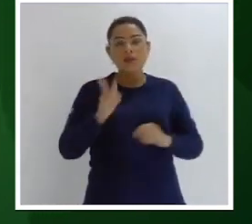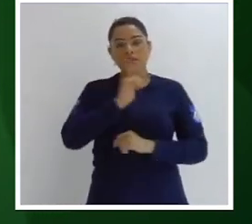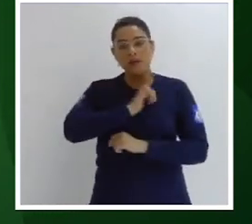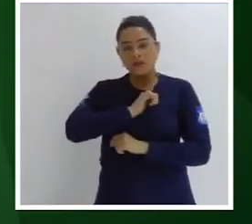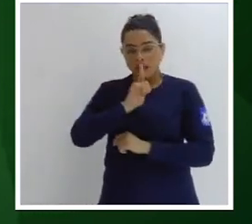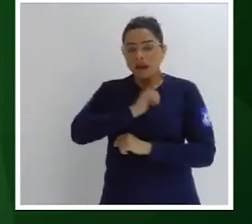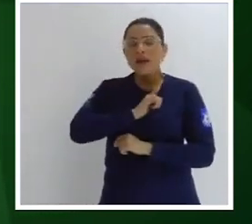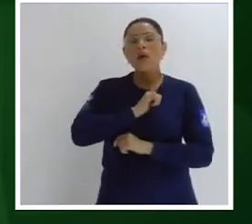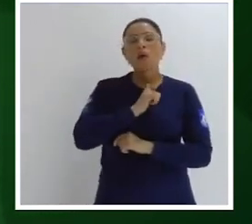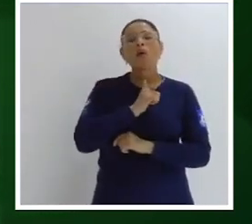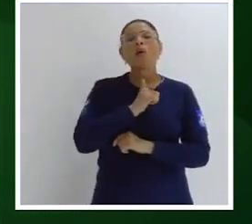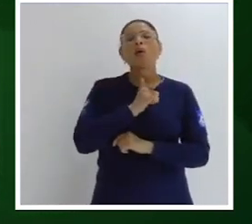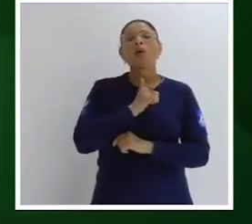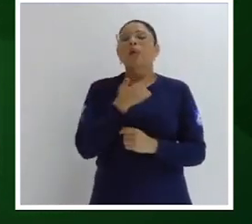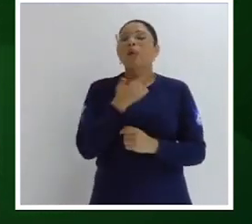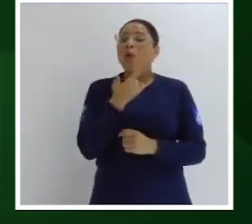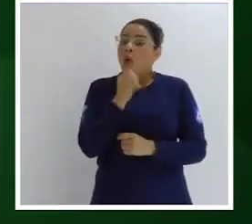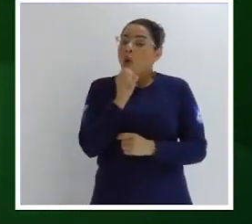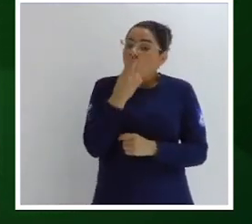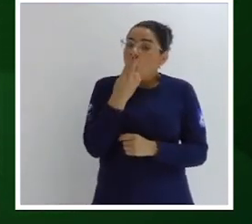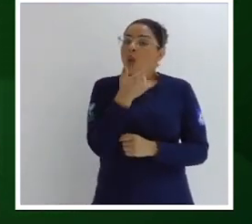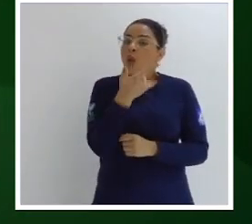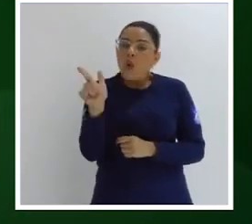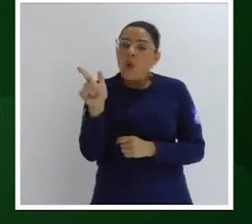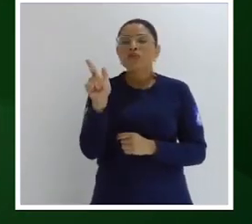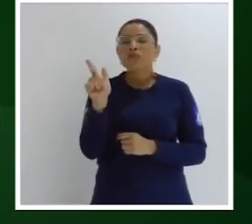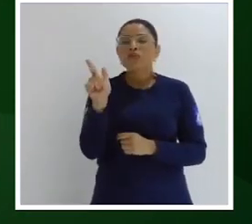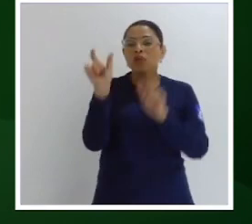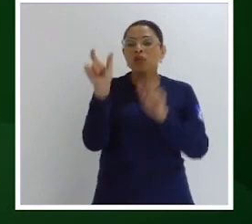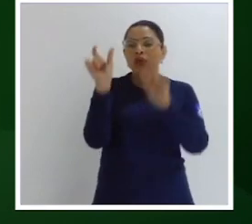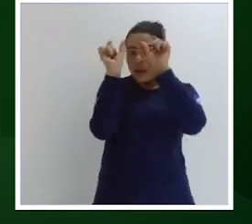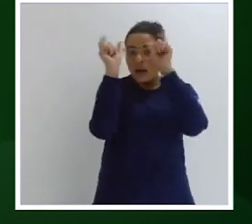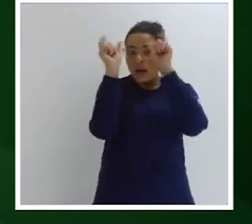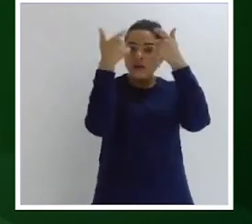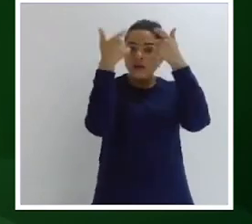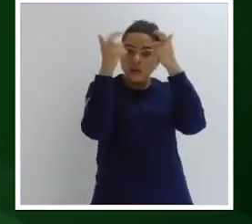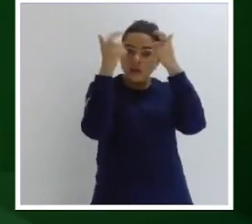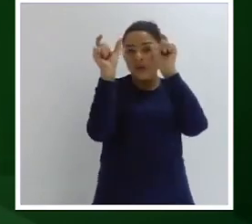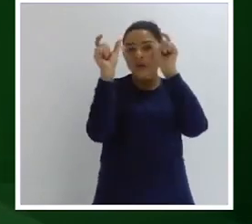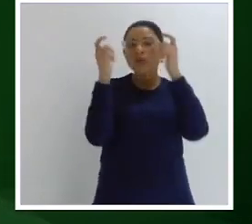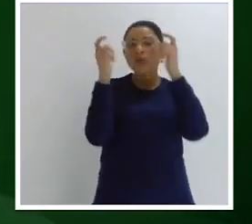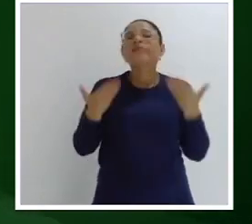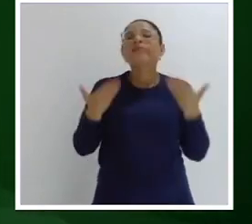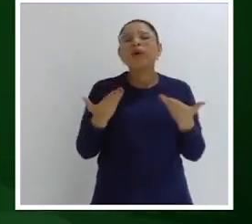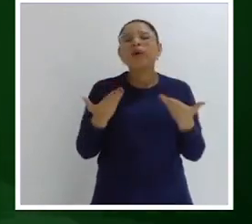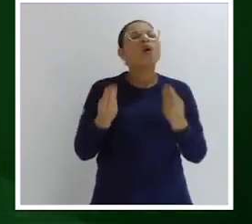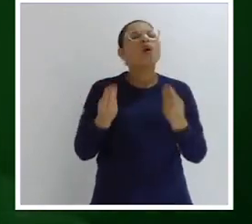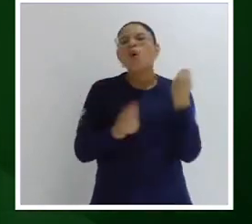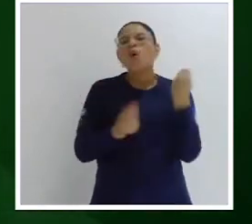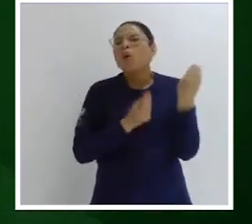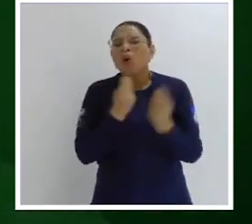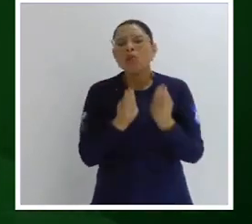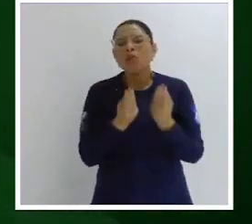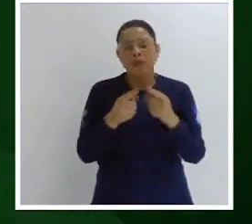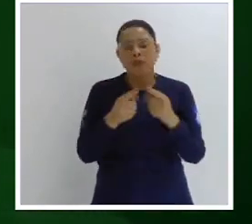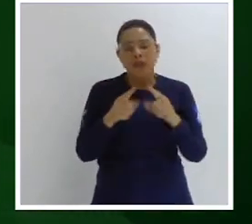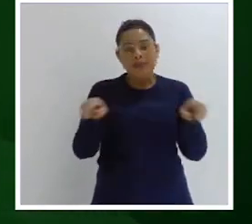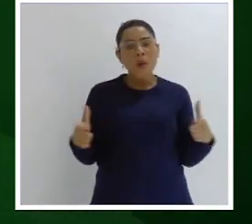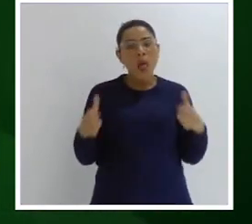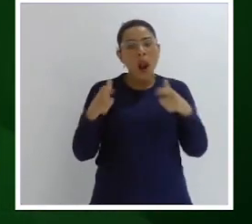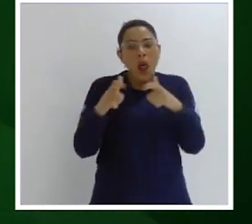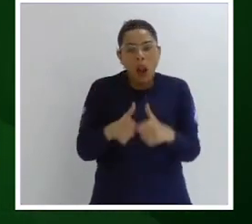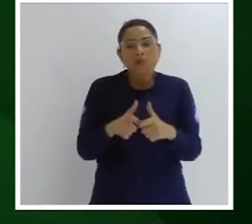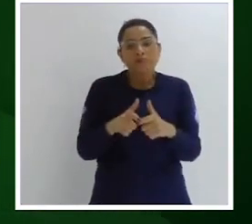deficiências ou outros tipos de transtorno e tudo mais como é que se essa sala São menores e ao comprimento da Lei